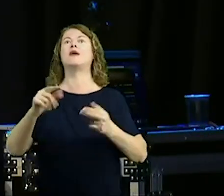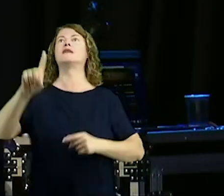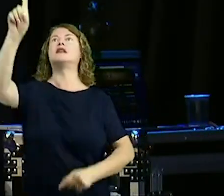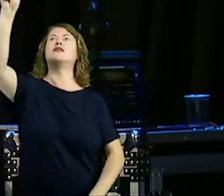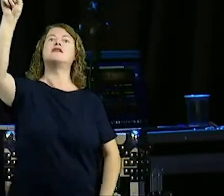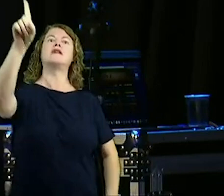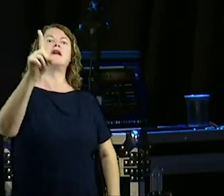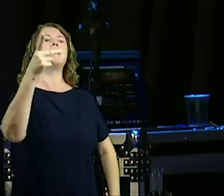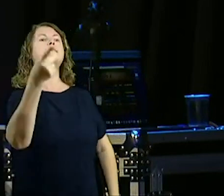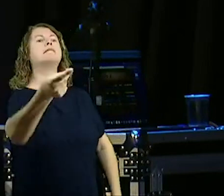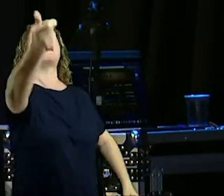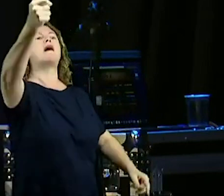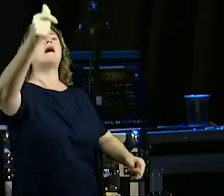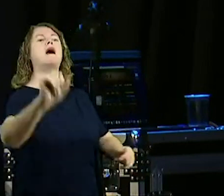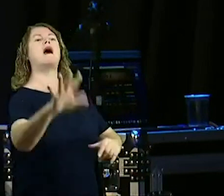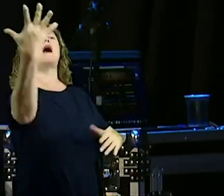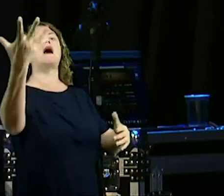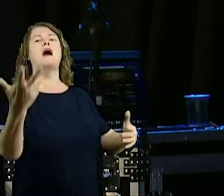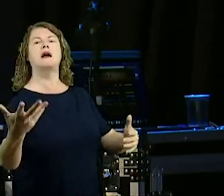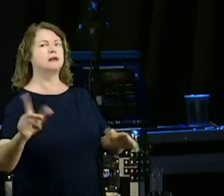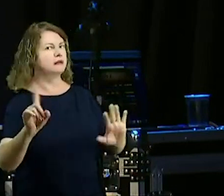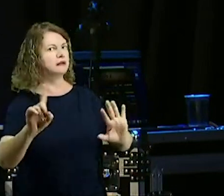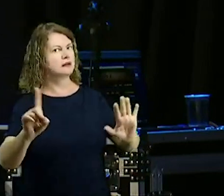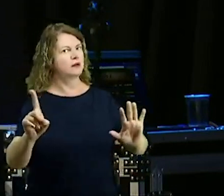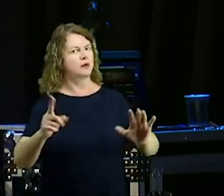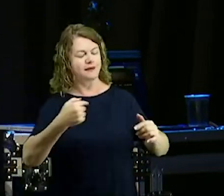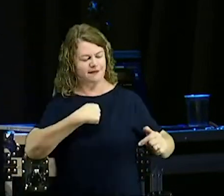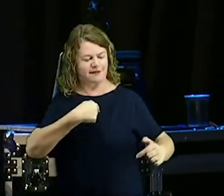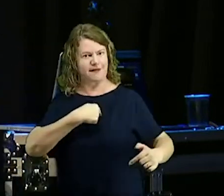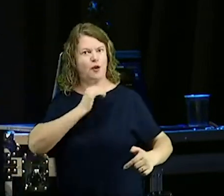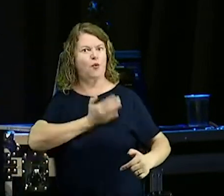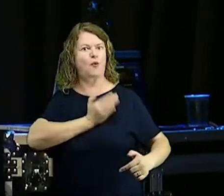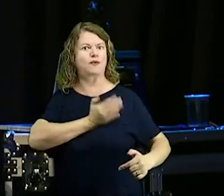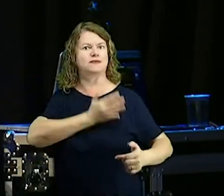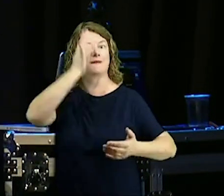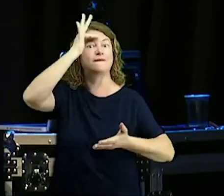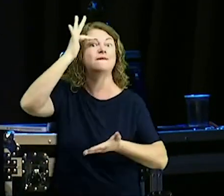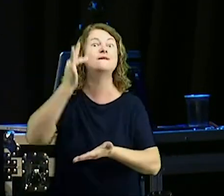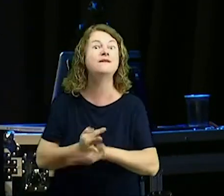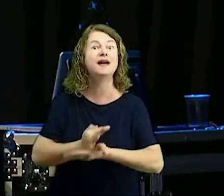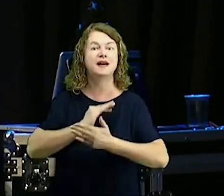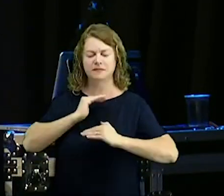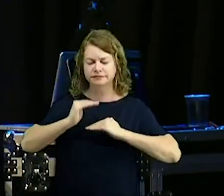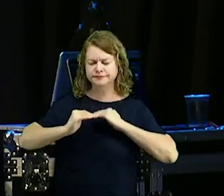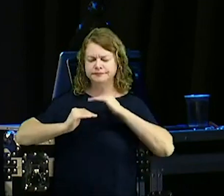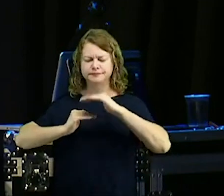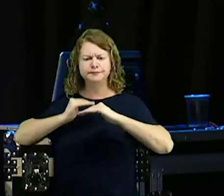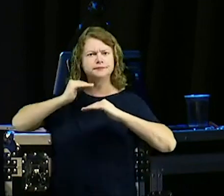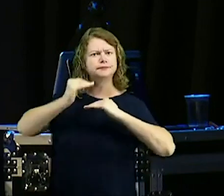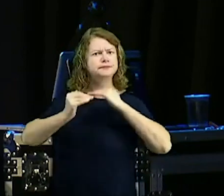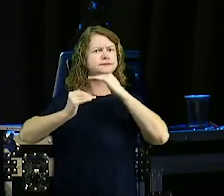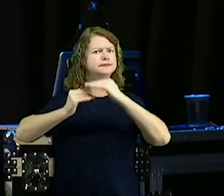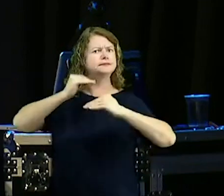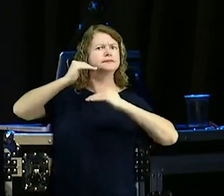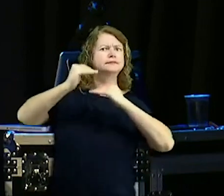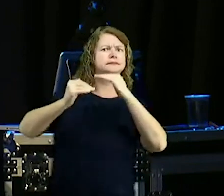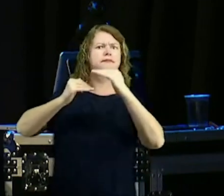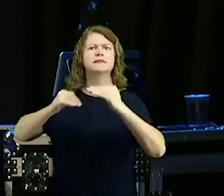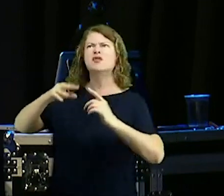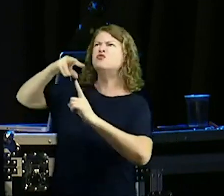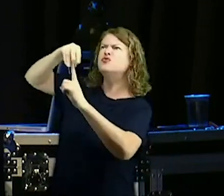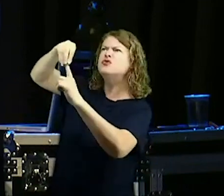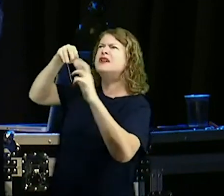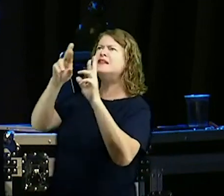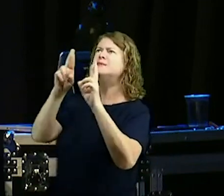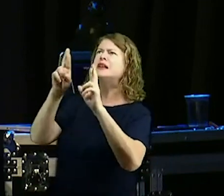é um processo de fé que acontece no coração de gente que coloca Deus como sua única esperança. Eu quero ler